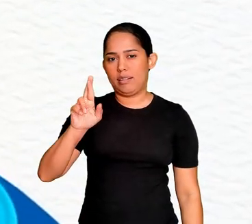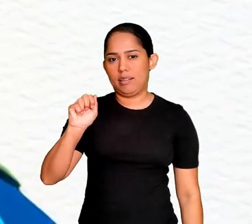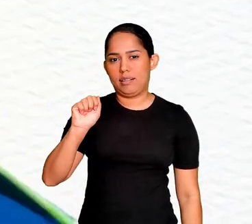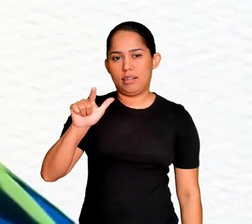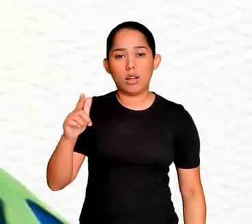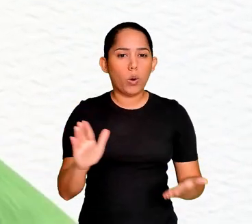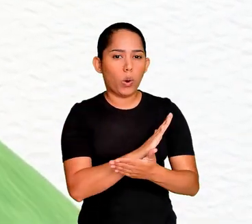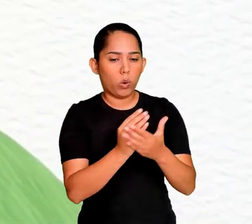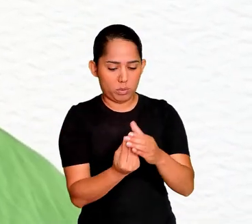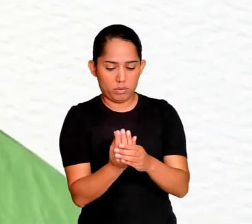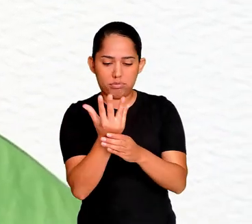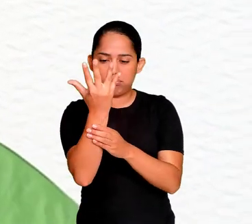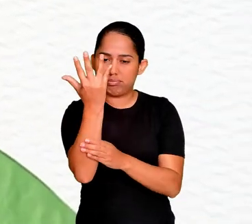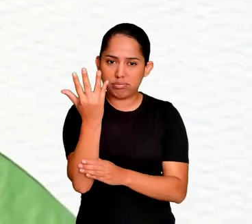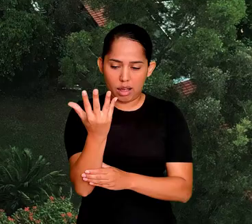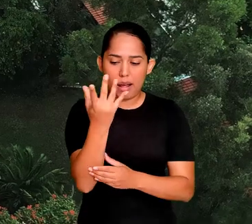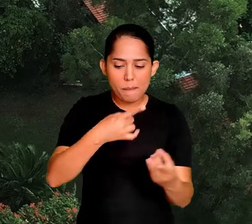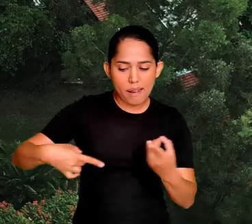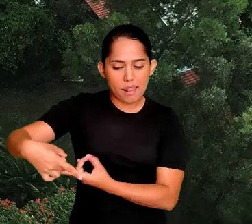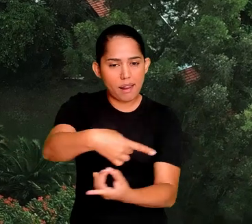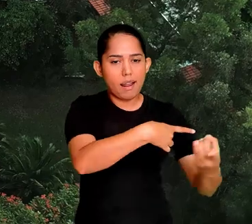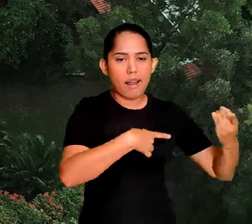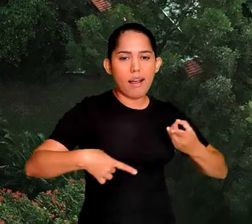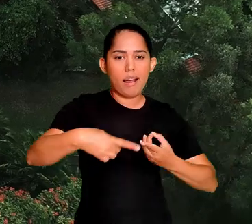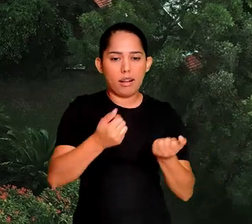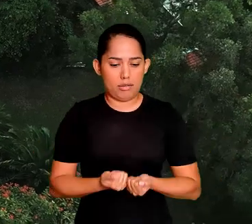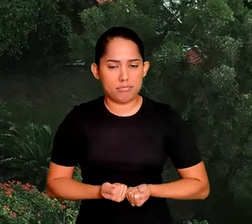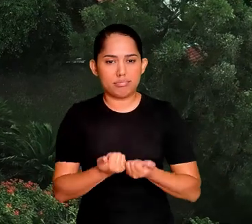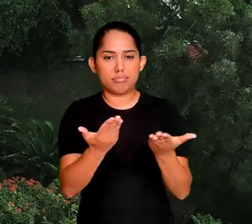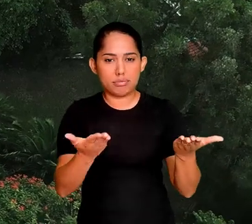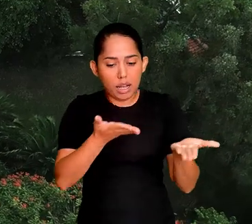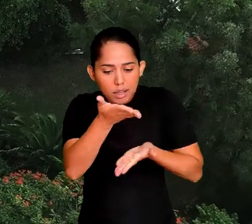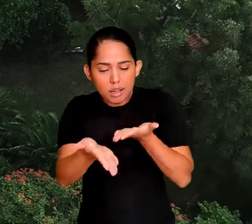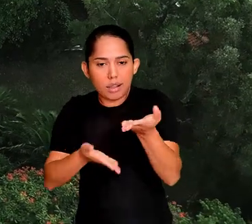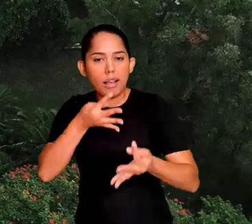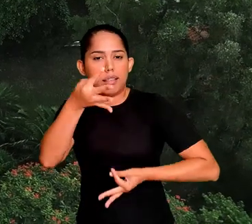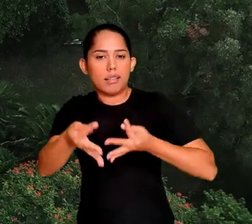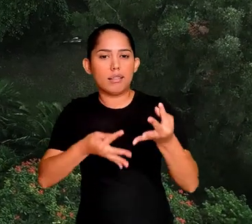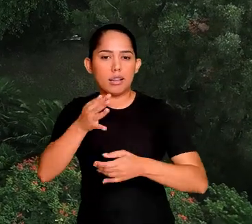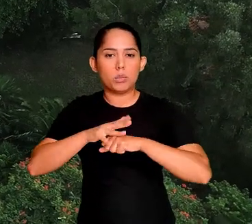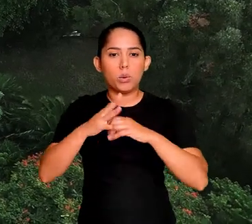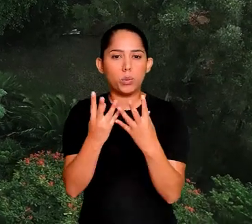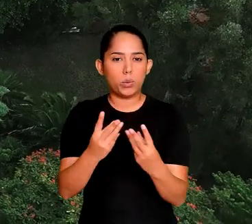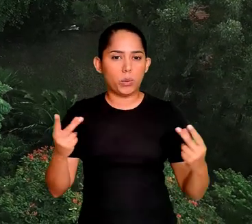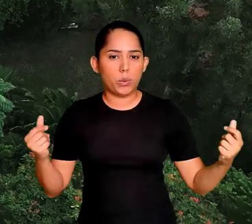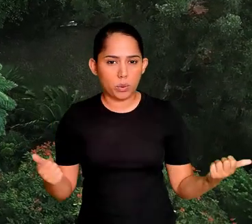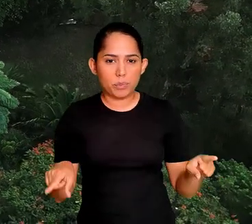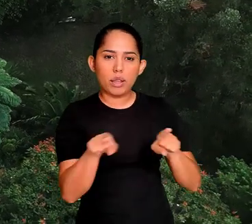vengono dinamizadas e distribuídas como o sistema de homeopatia no